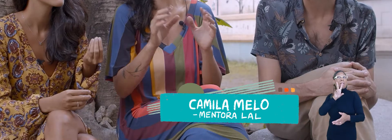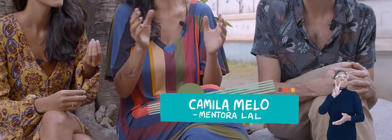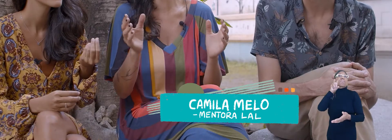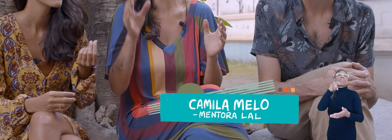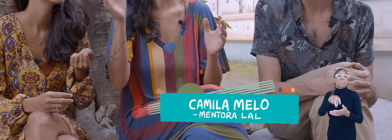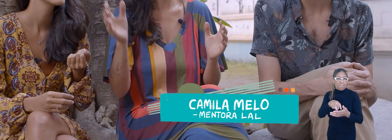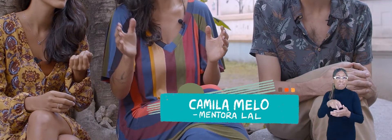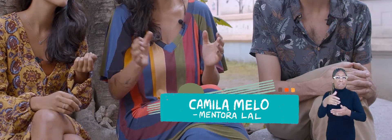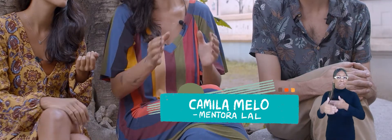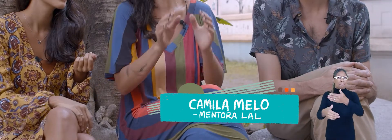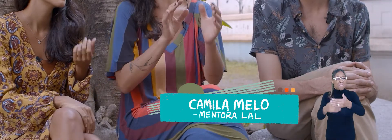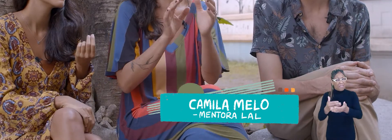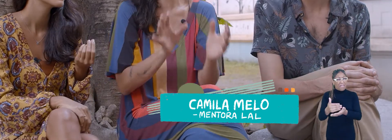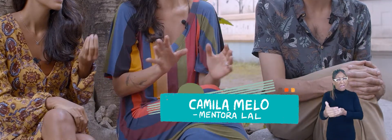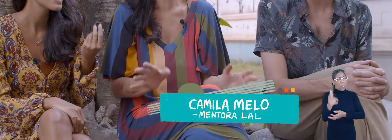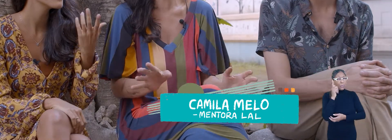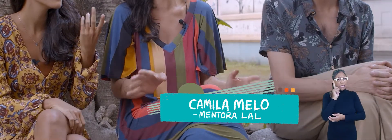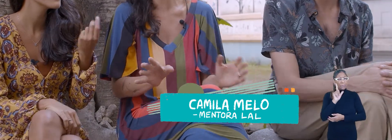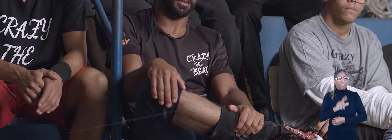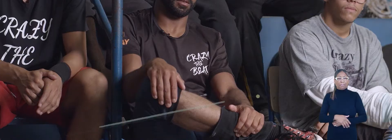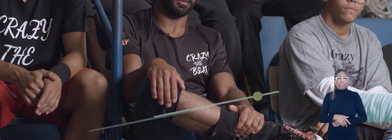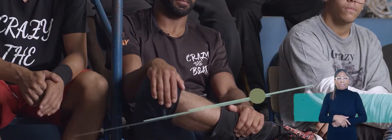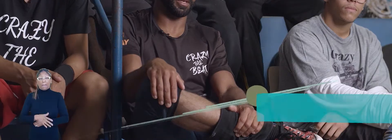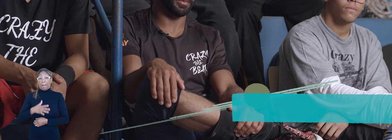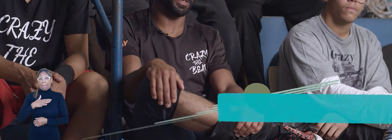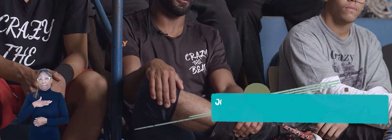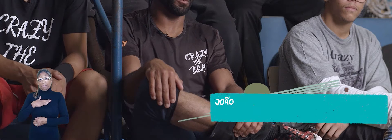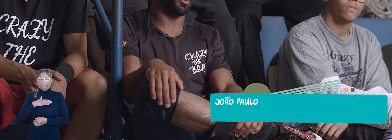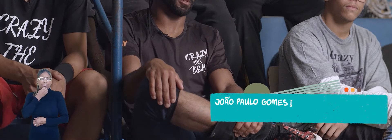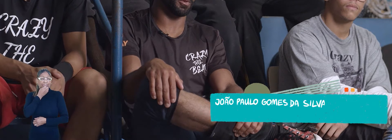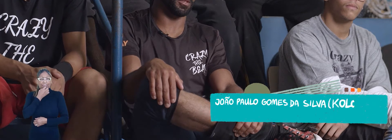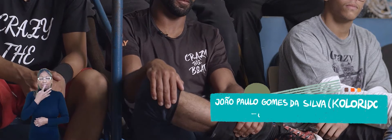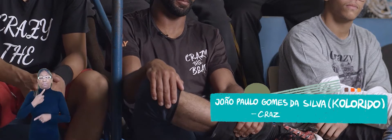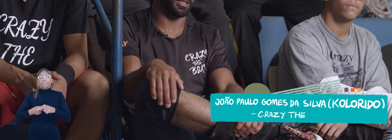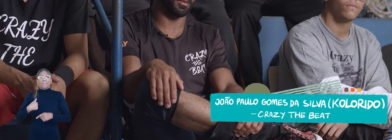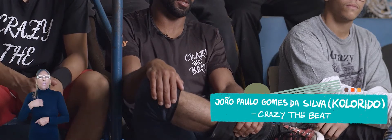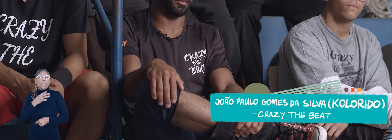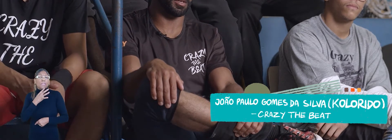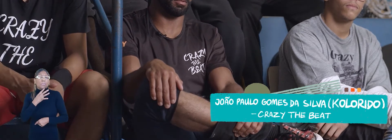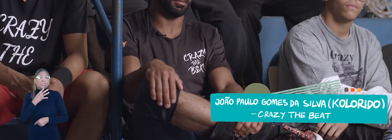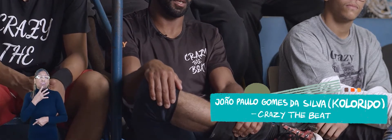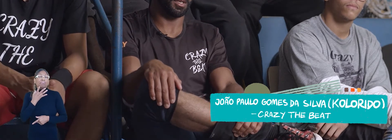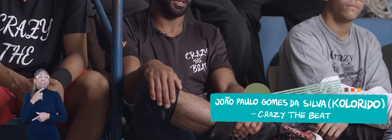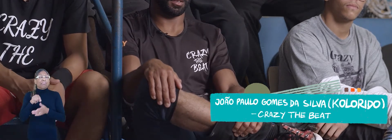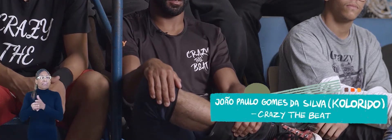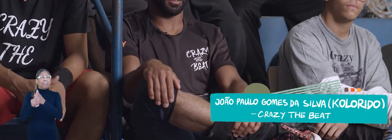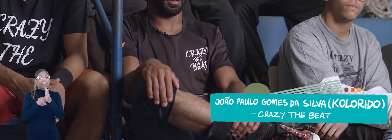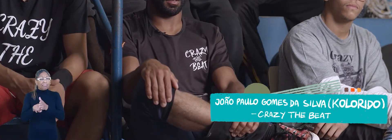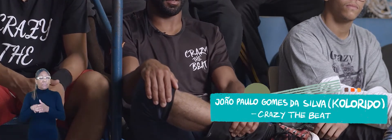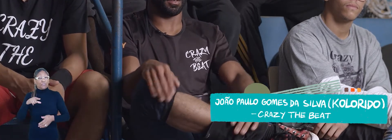ele não deu conta de ir até o fim, mas ele conseguiu. Camila. Para mim foi muito bom porque eu tive mais conhecimento.